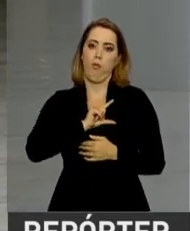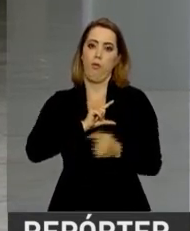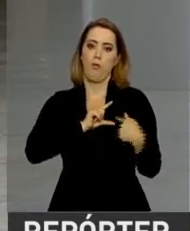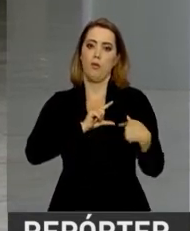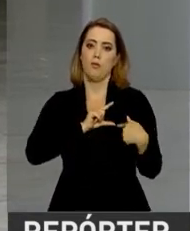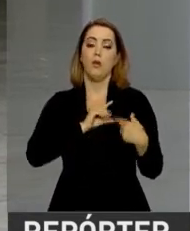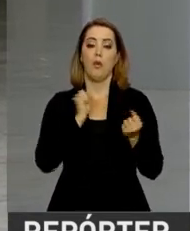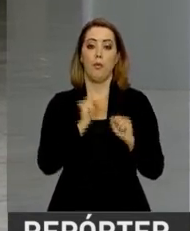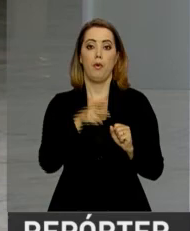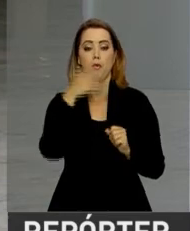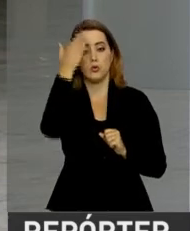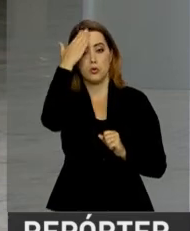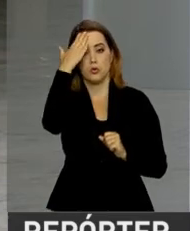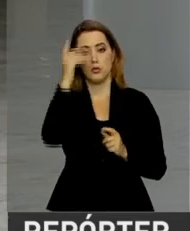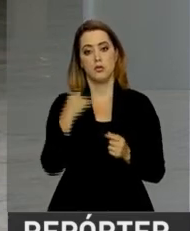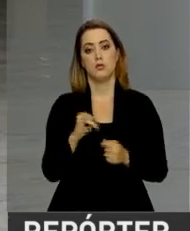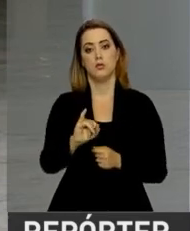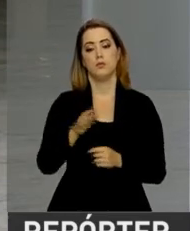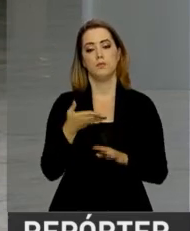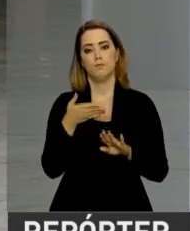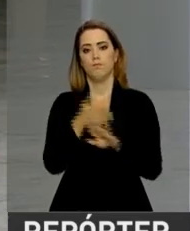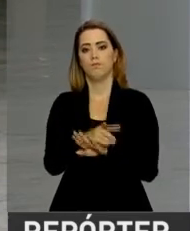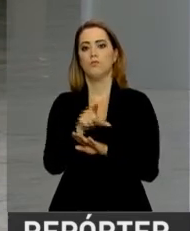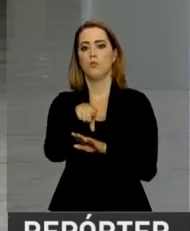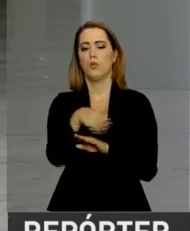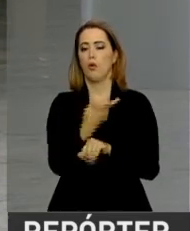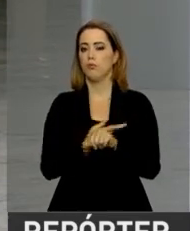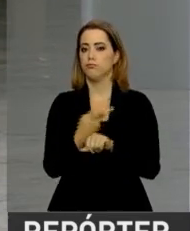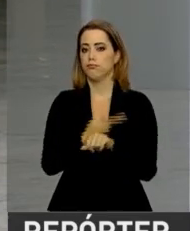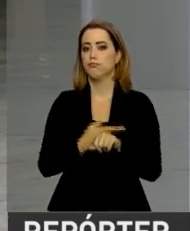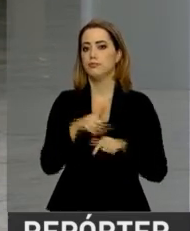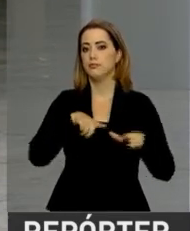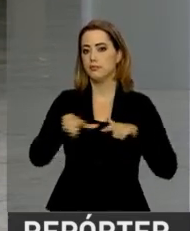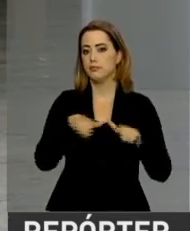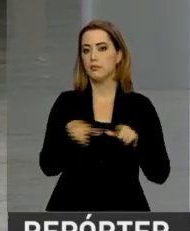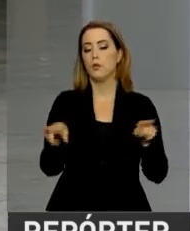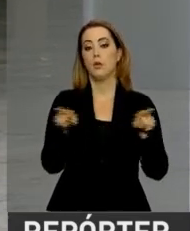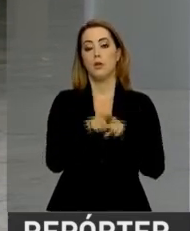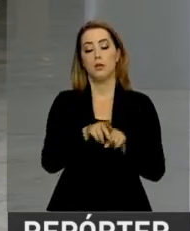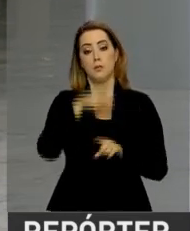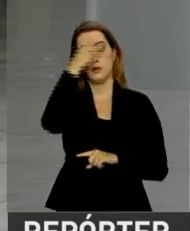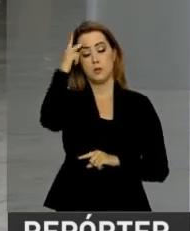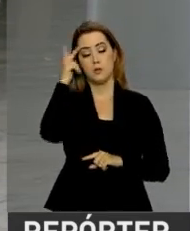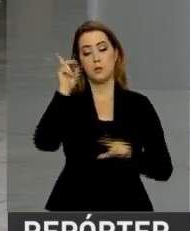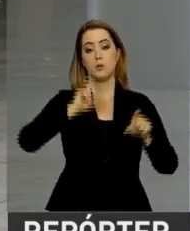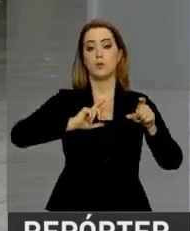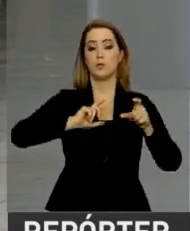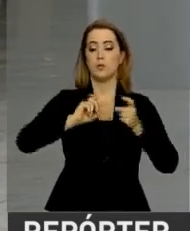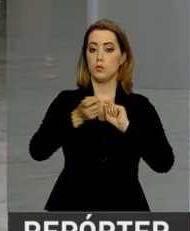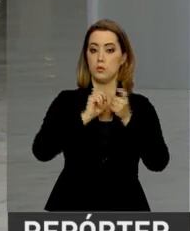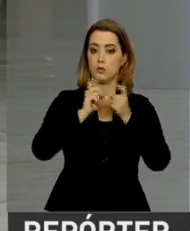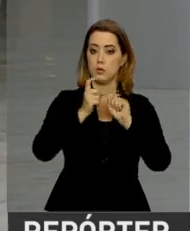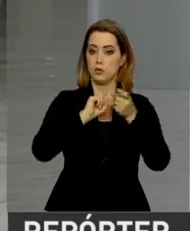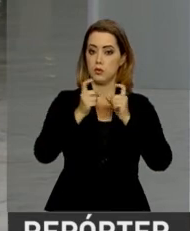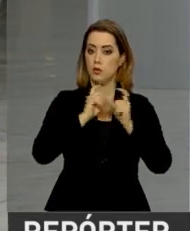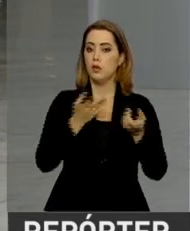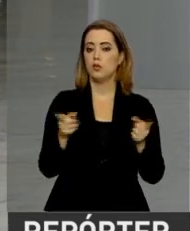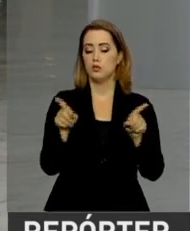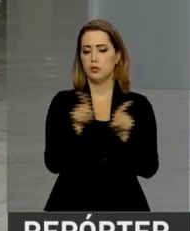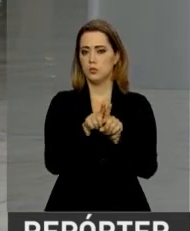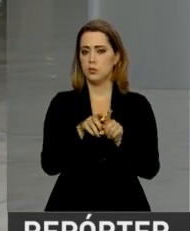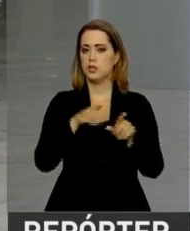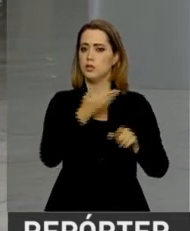caso claro ele se encaixa no perfil procurado e também aos gestores municipais e estaduais formularem políticas